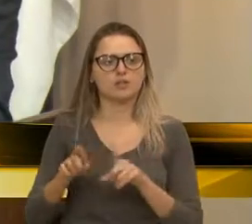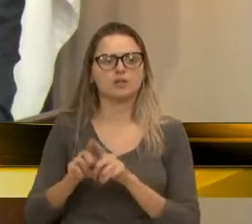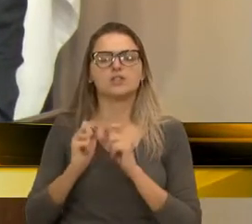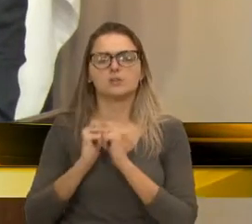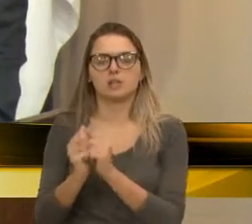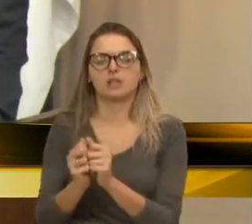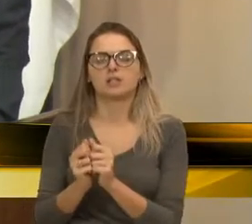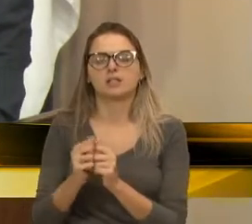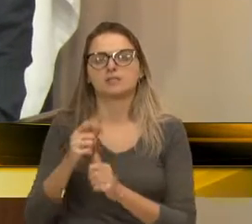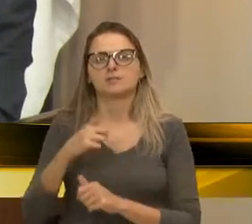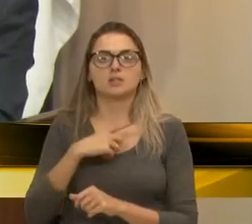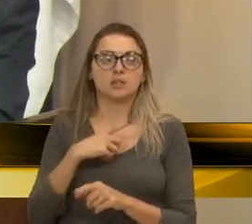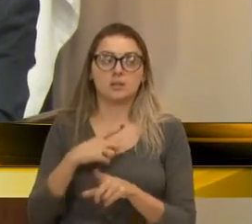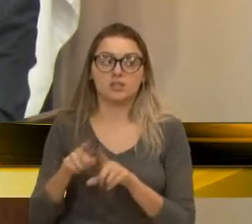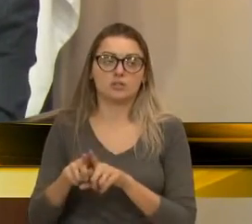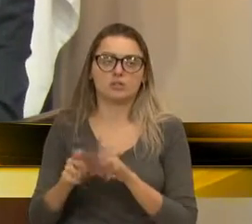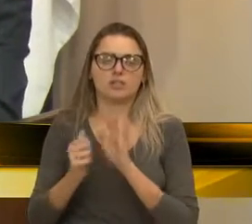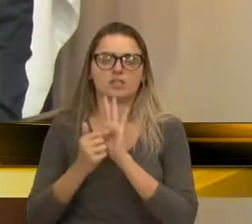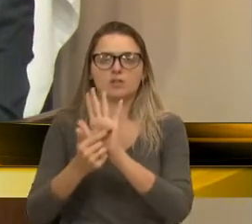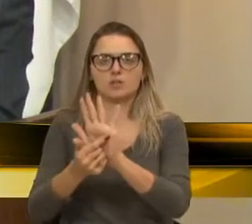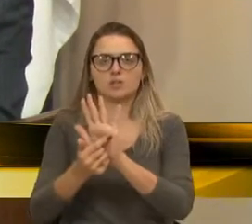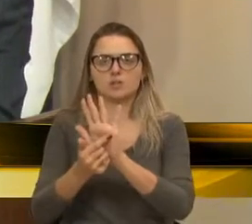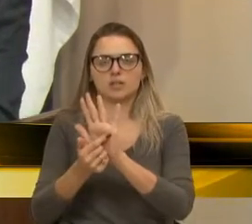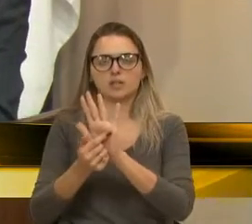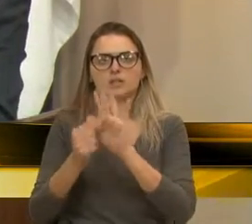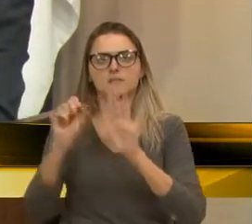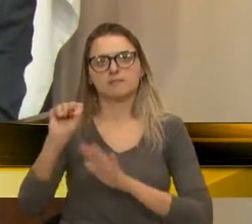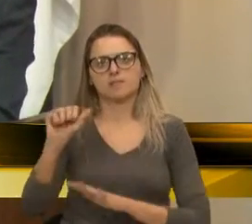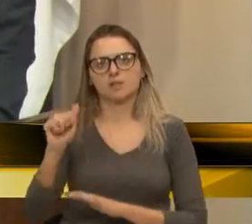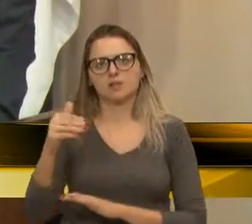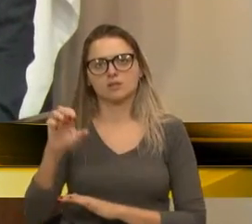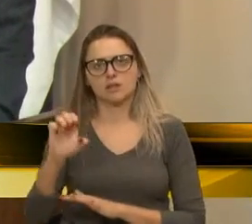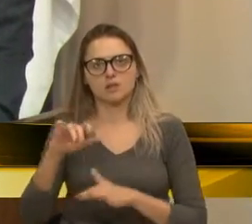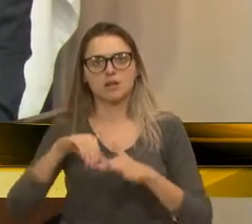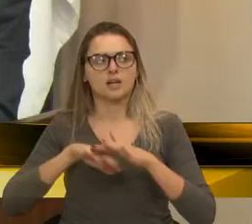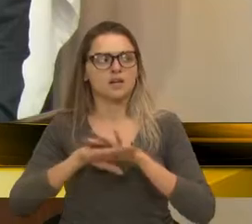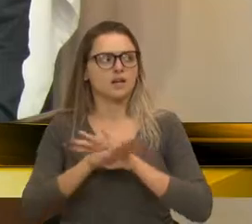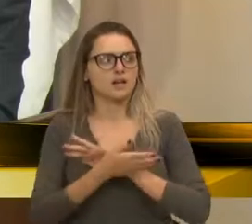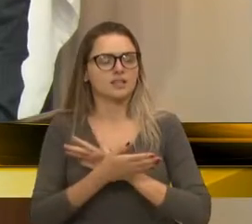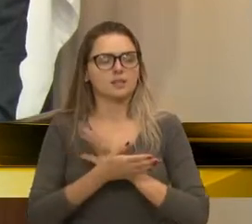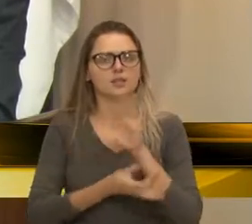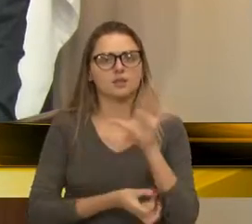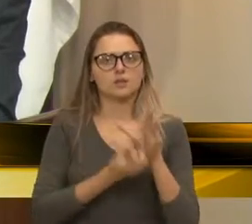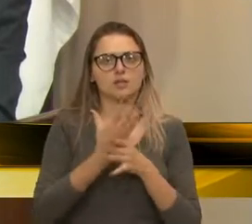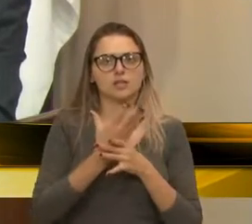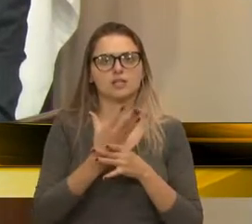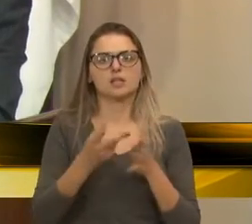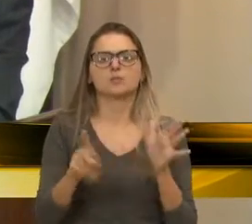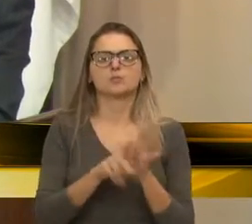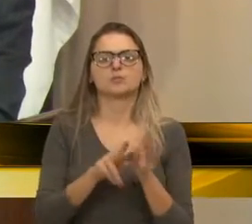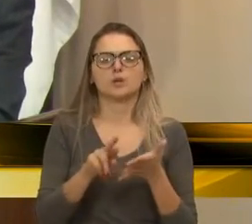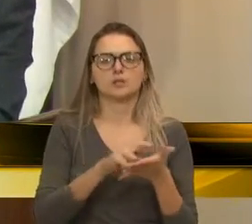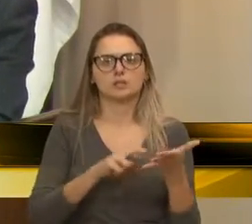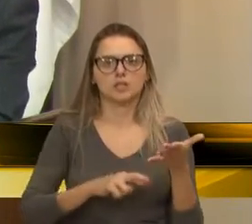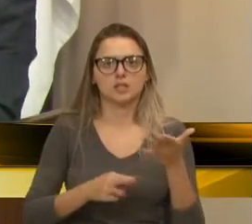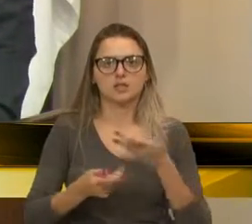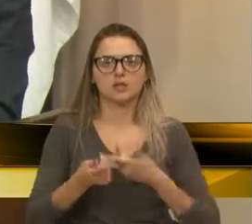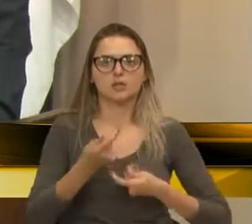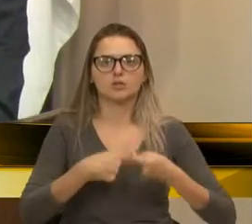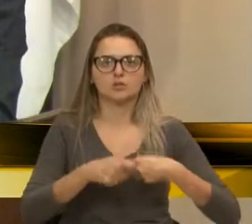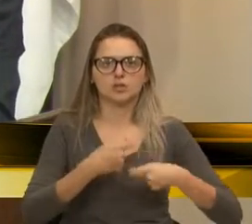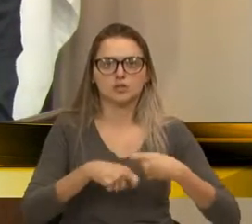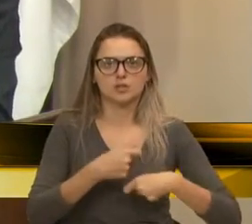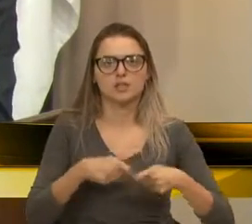e conclui que o SAMAI, entre aspas, adequadamente elabora seus relatórios de gestão e a